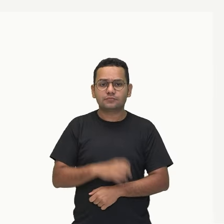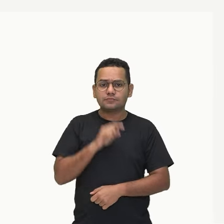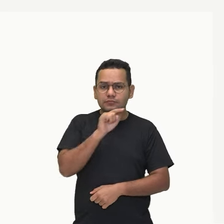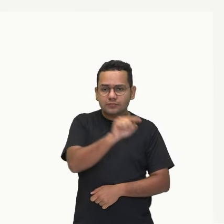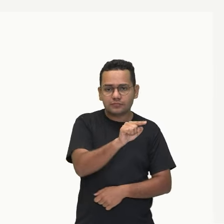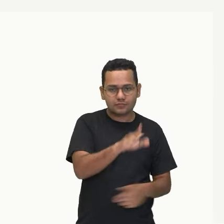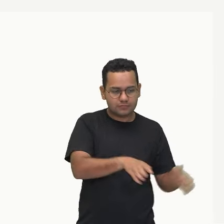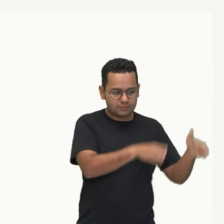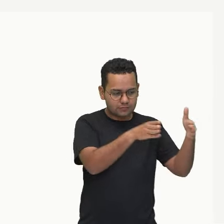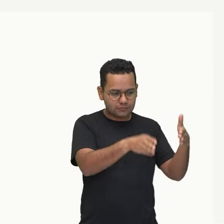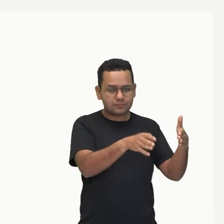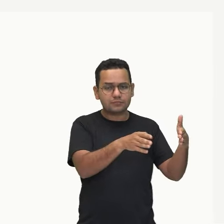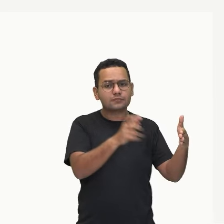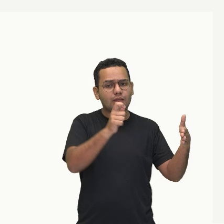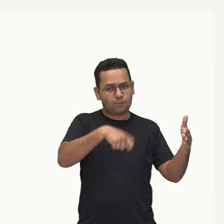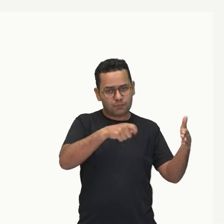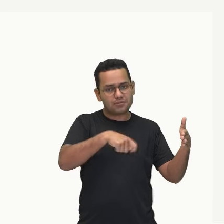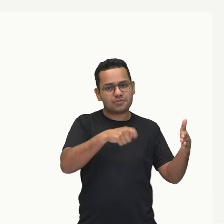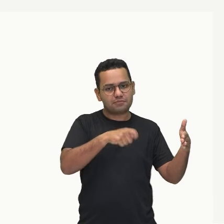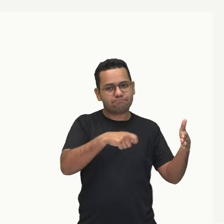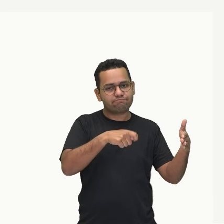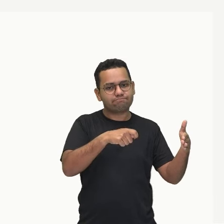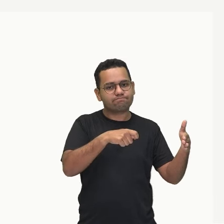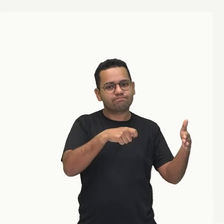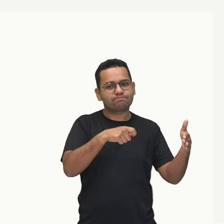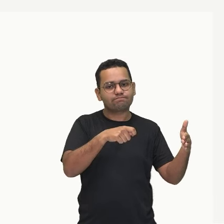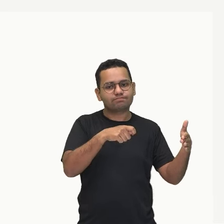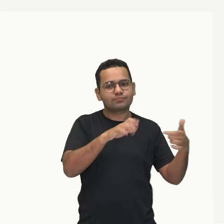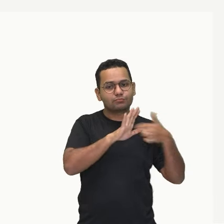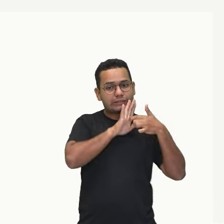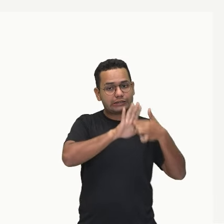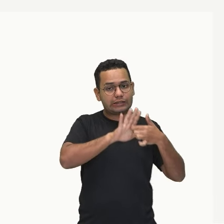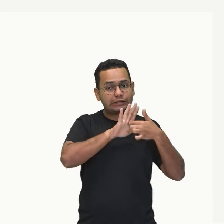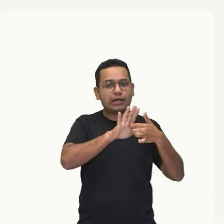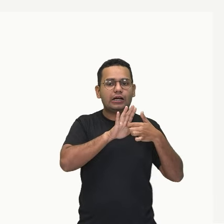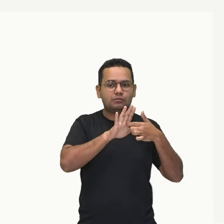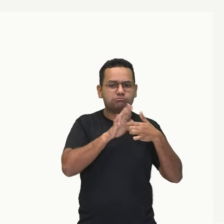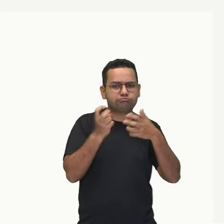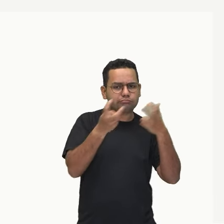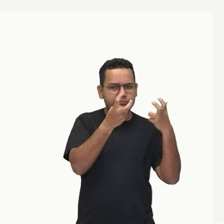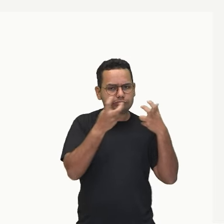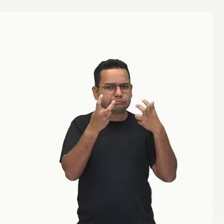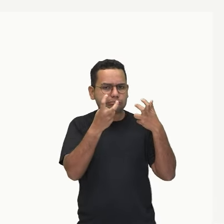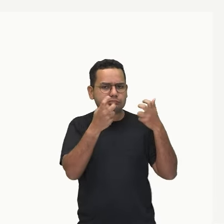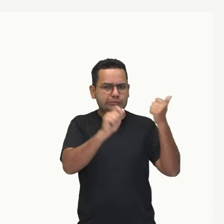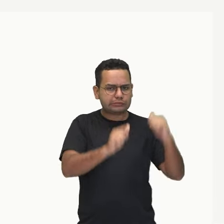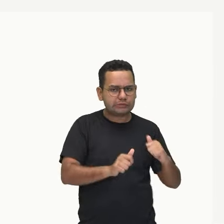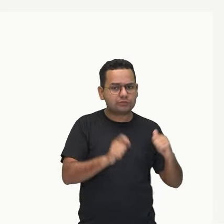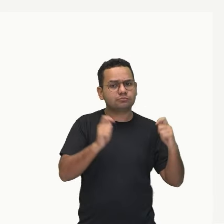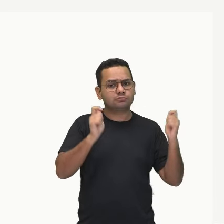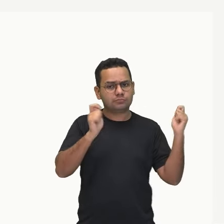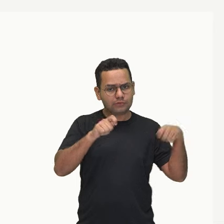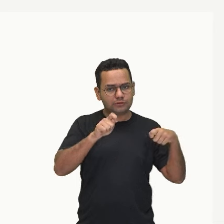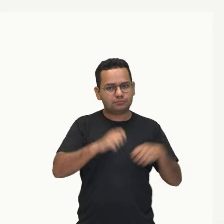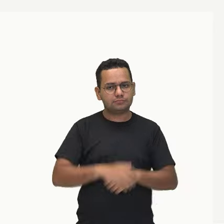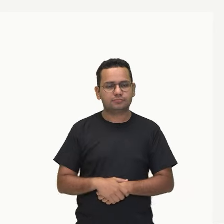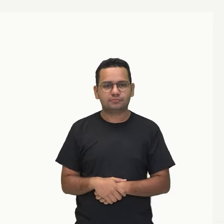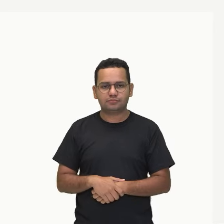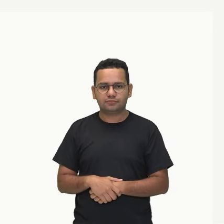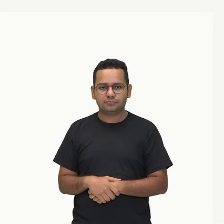porque está ali no nosso dia a dia, né? Então, do ponto de vista de verificação, é possível sim a